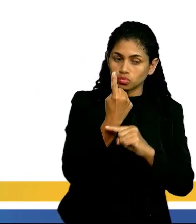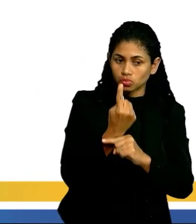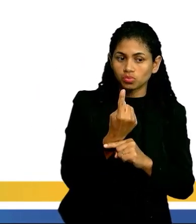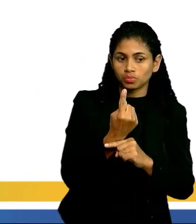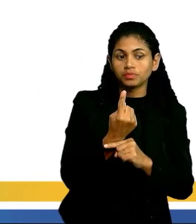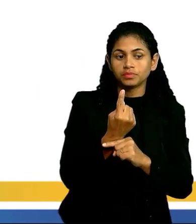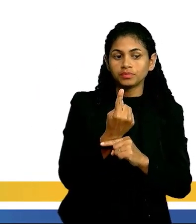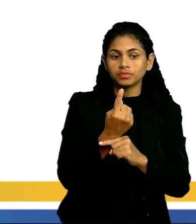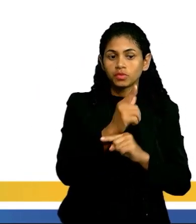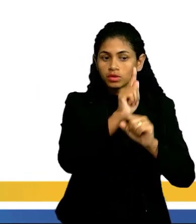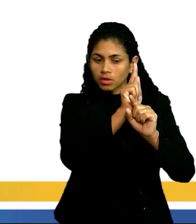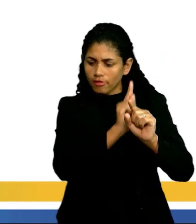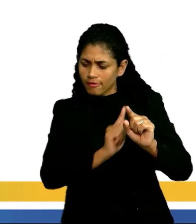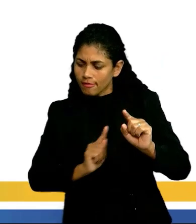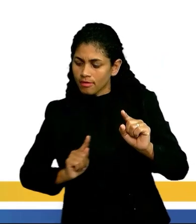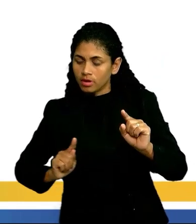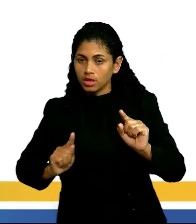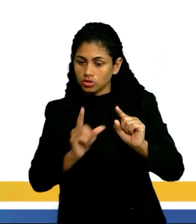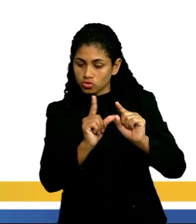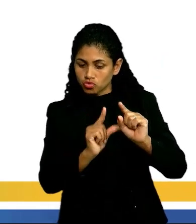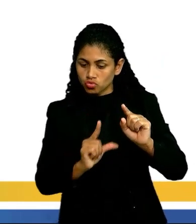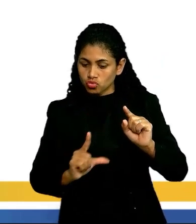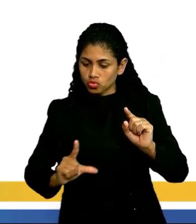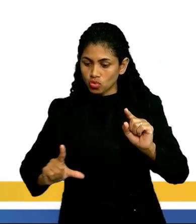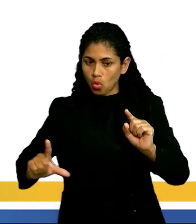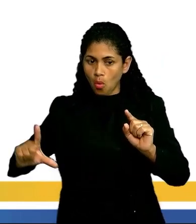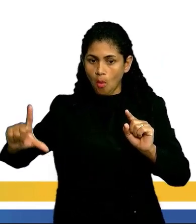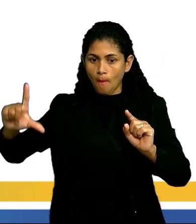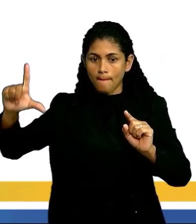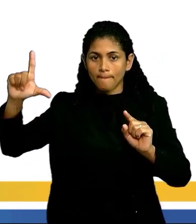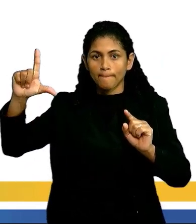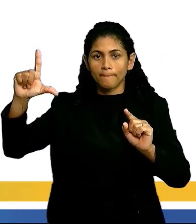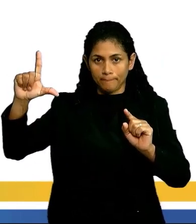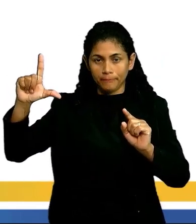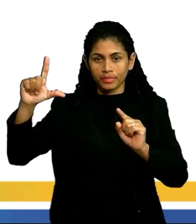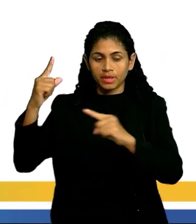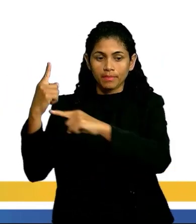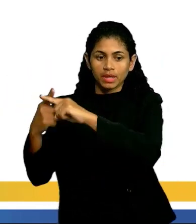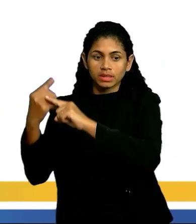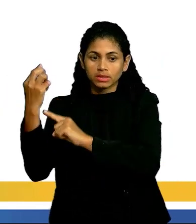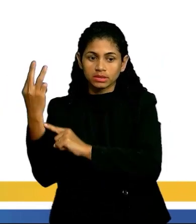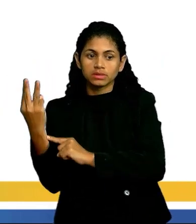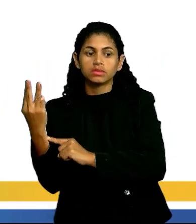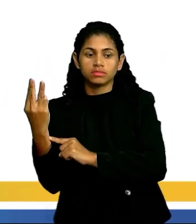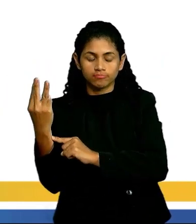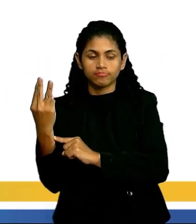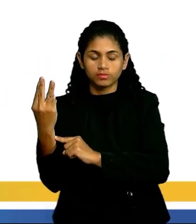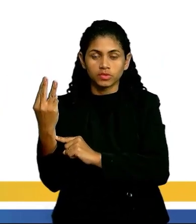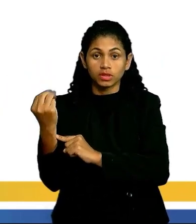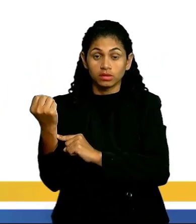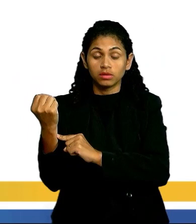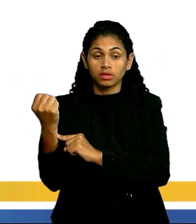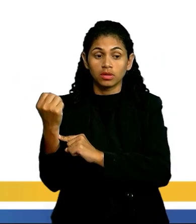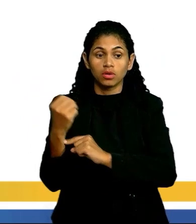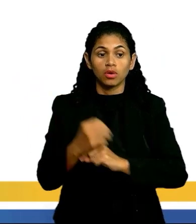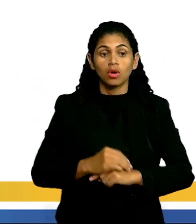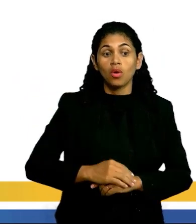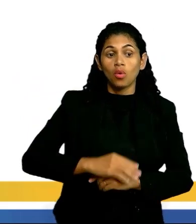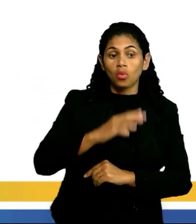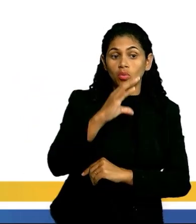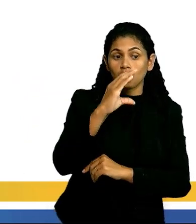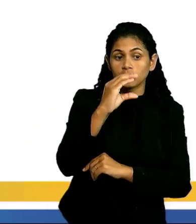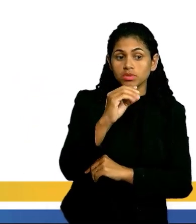E o cromo do dicromato de potássio ele sai de mais 6 e vai para mais 3, então ele reduziu. E aí, como que